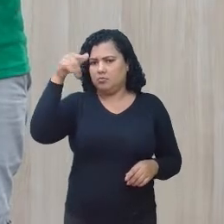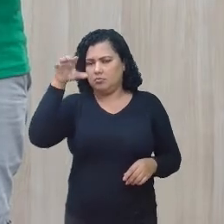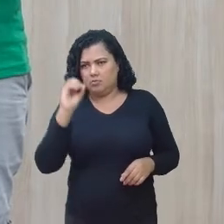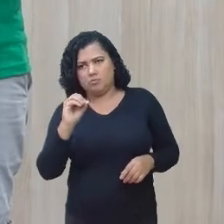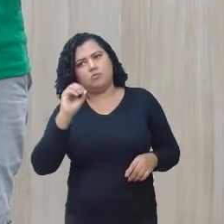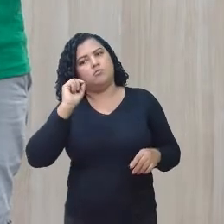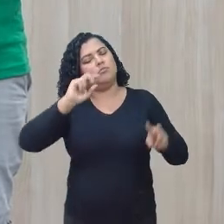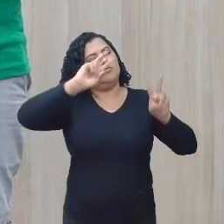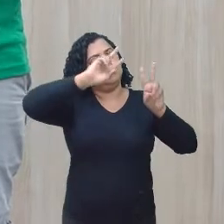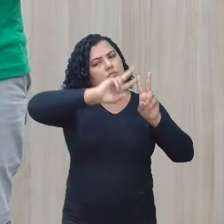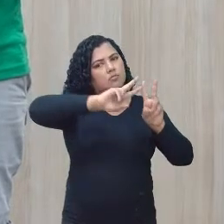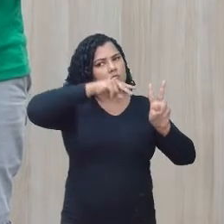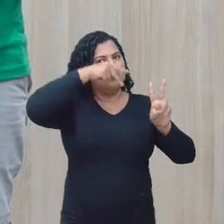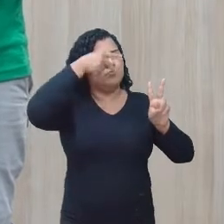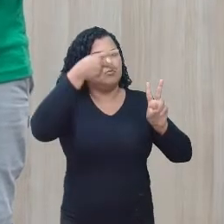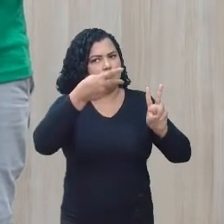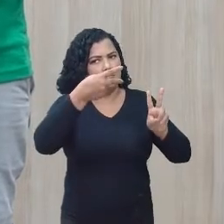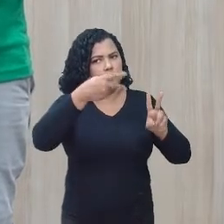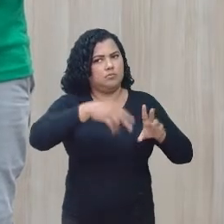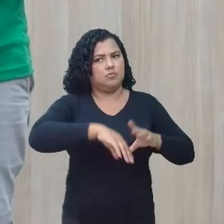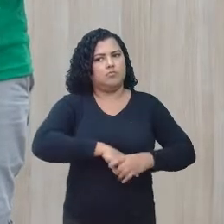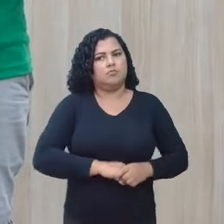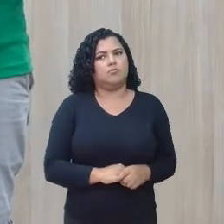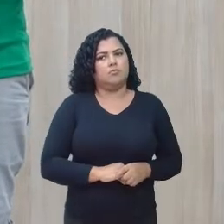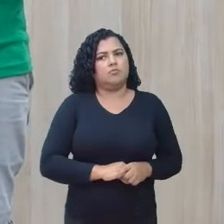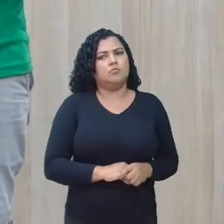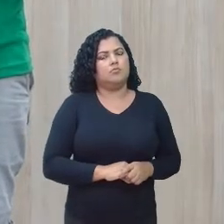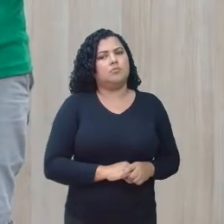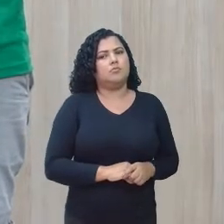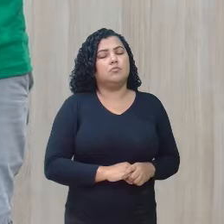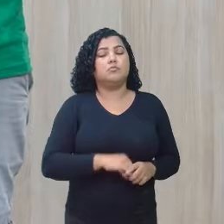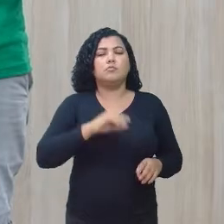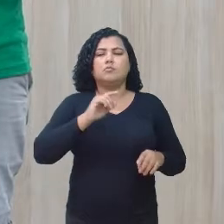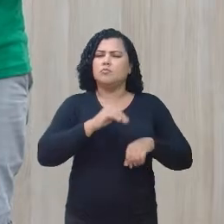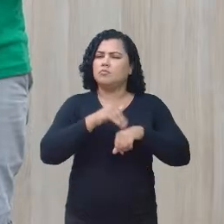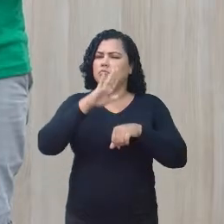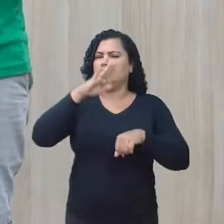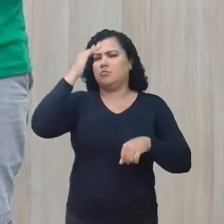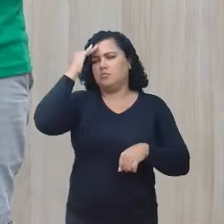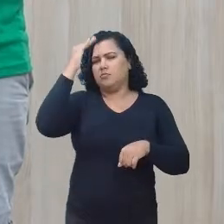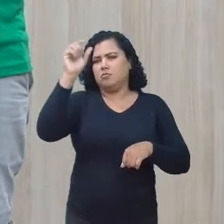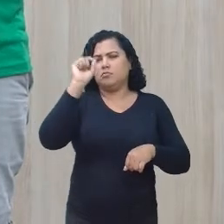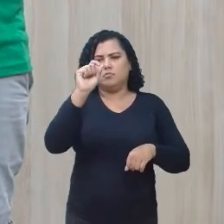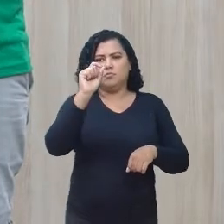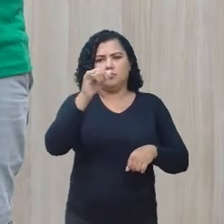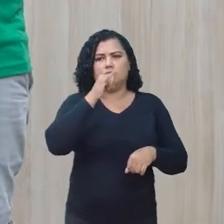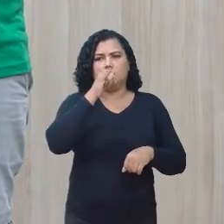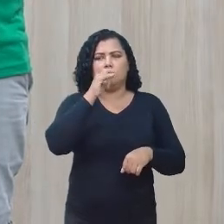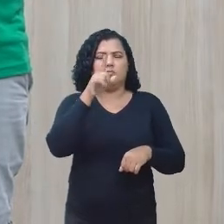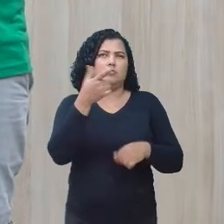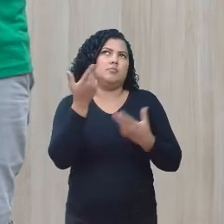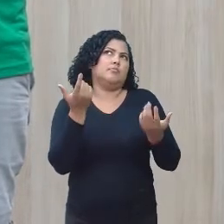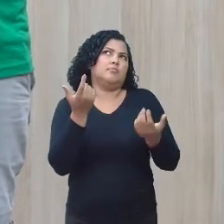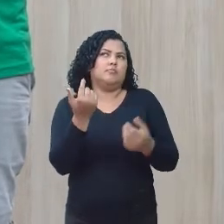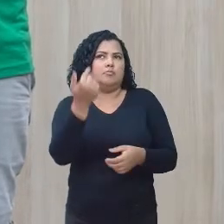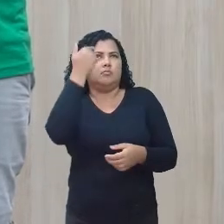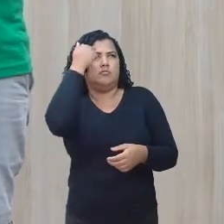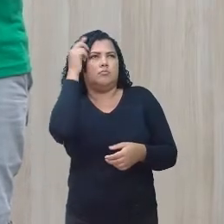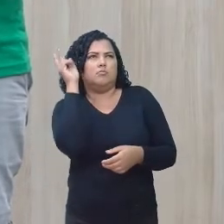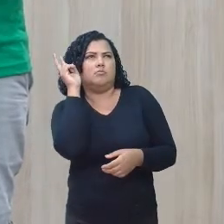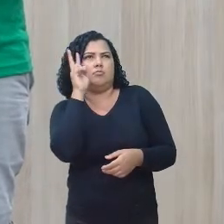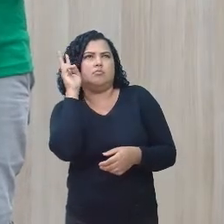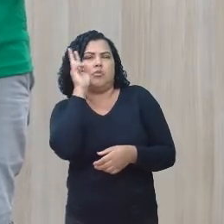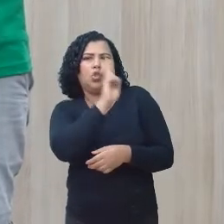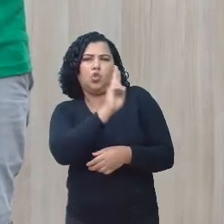potência e a operação de potenciação, tá certo? Mas eu diria que o mais importante não é nem você se referir a esses nomes.